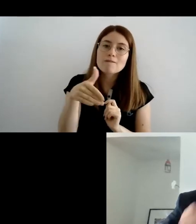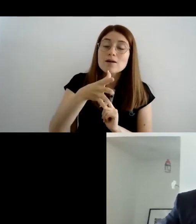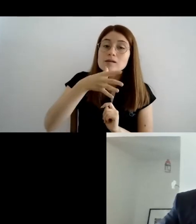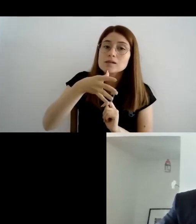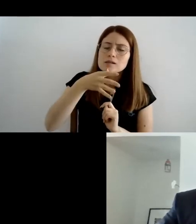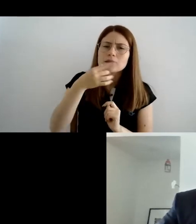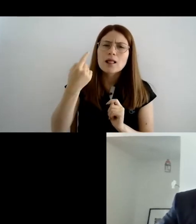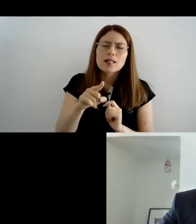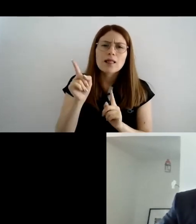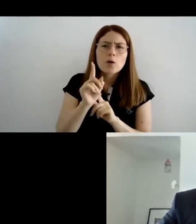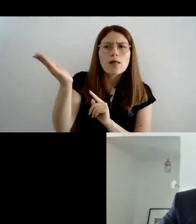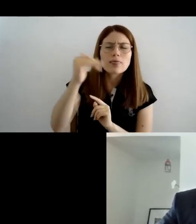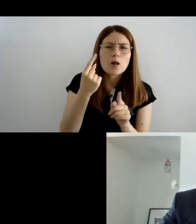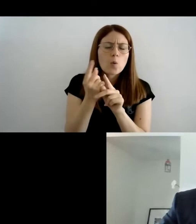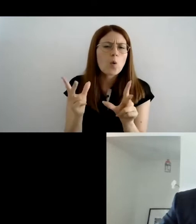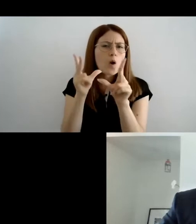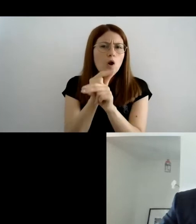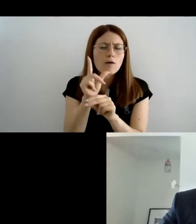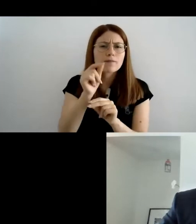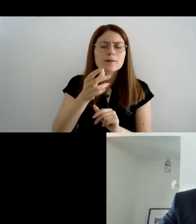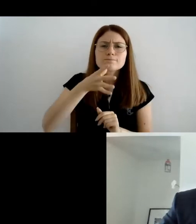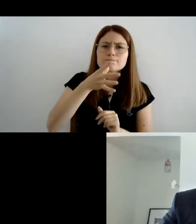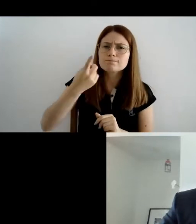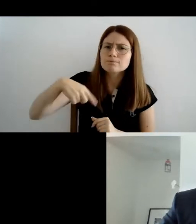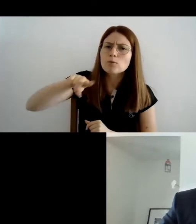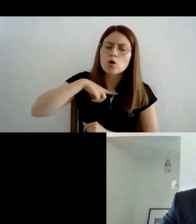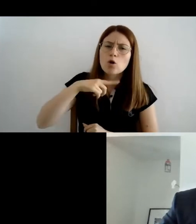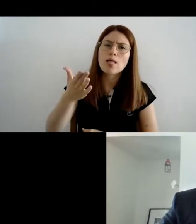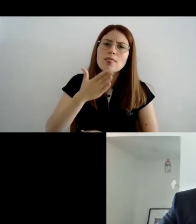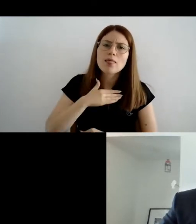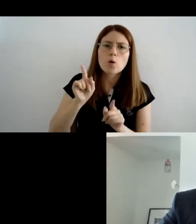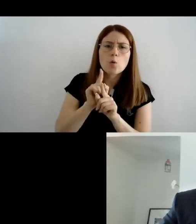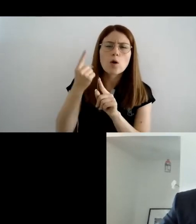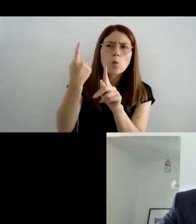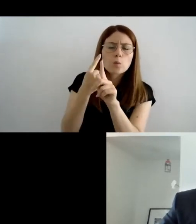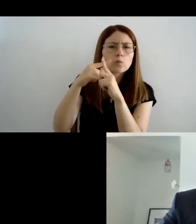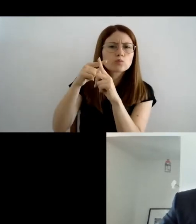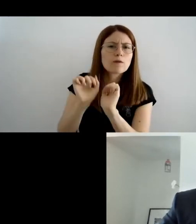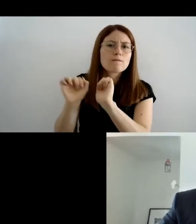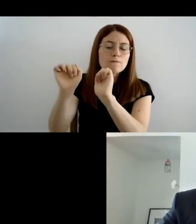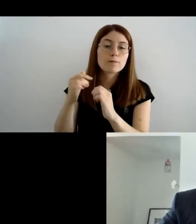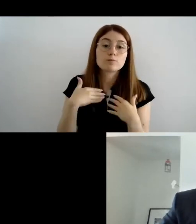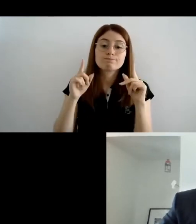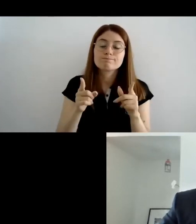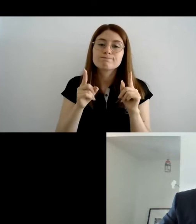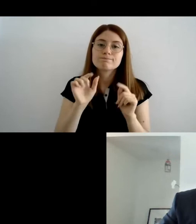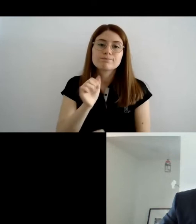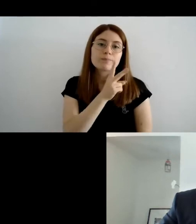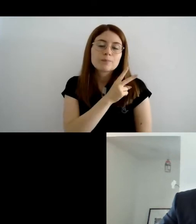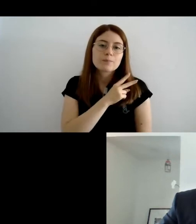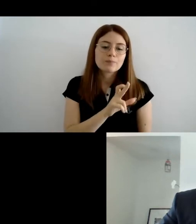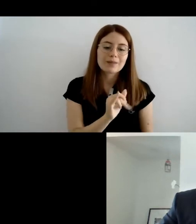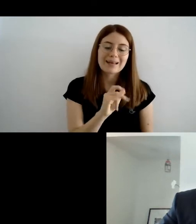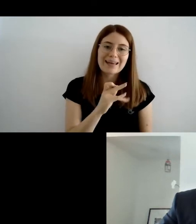oradores tem a trazer de novo e tem a comunicar-nos e a dar-nos as suas valias. Começo precisamente pelo capitão-tenente Ricardo Pereira da